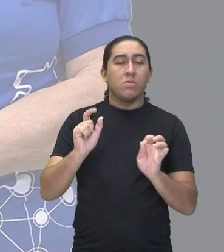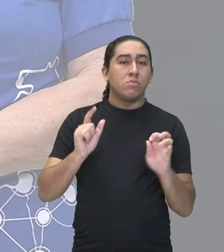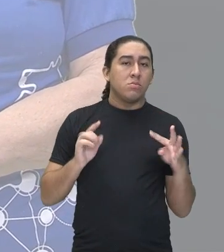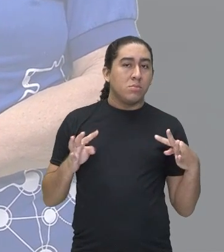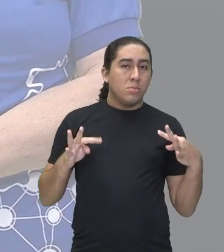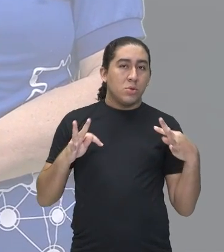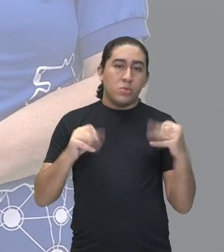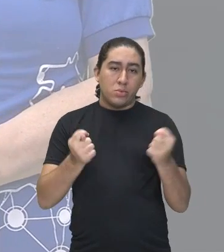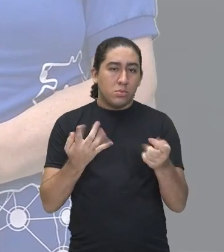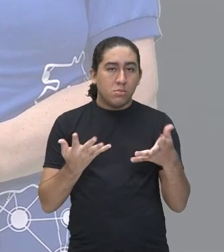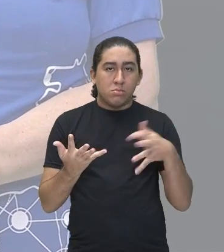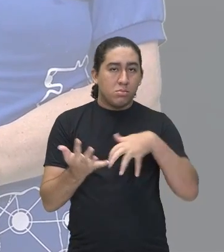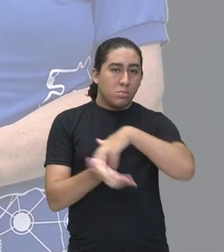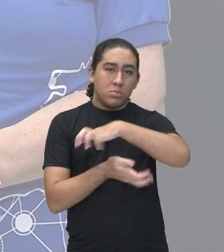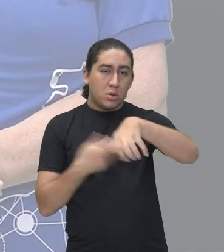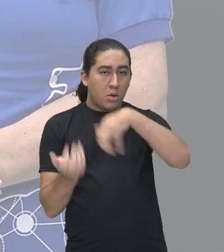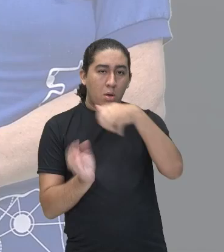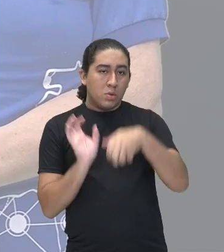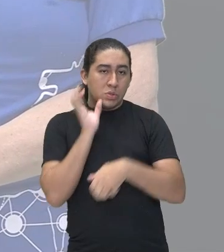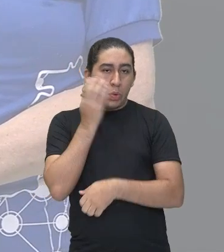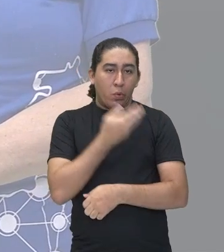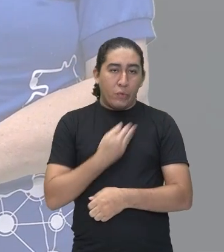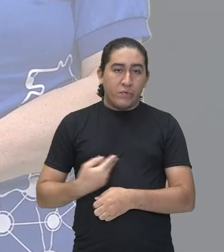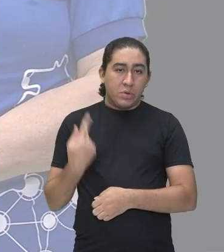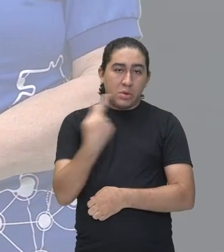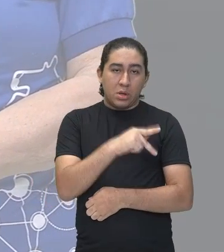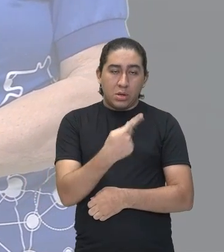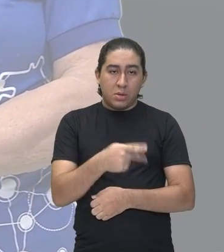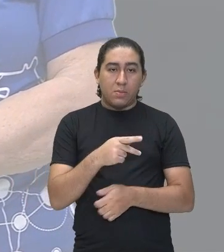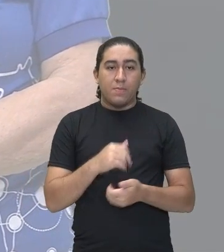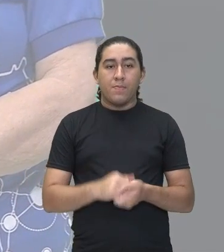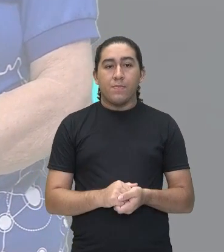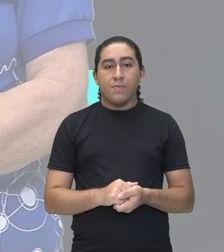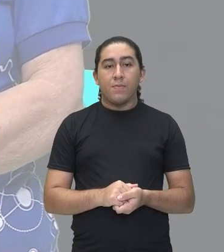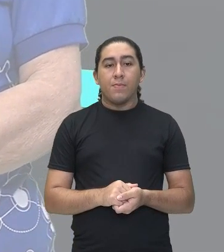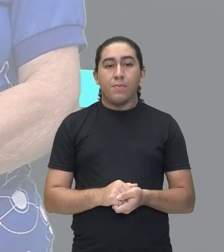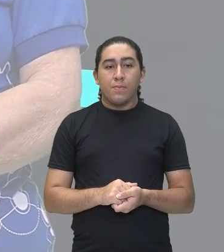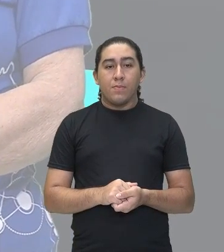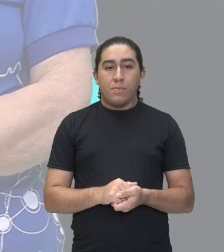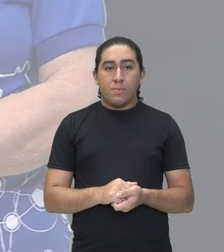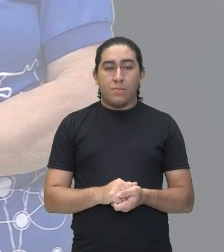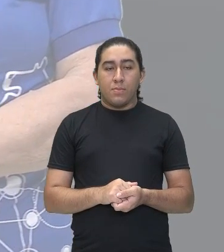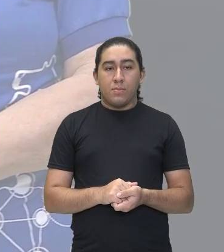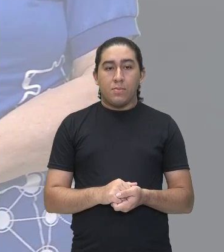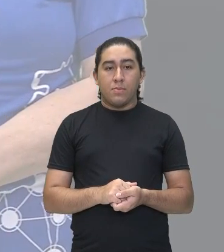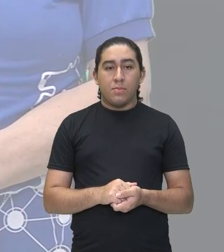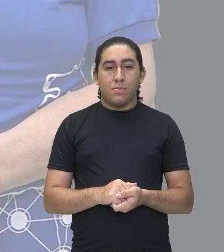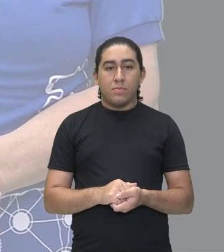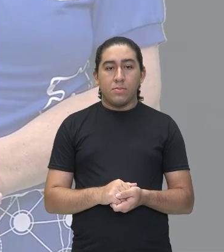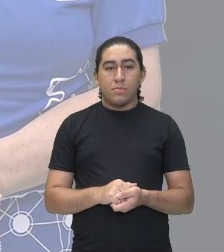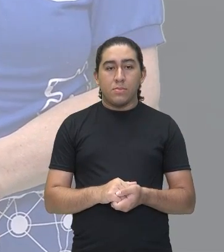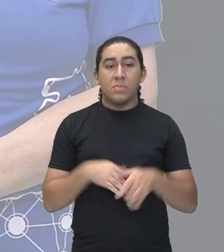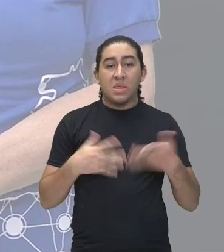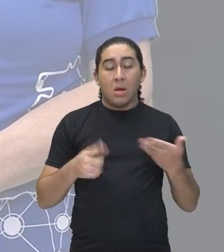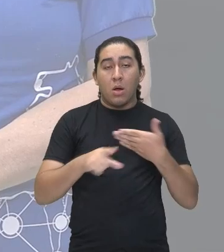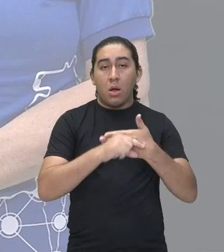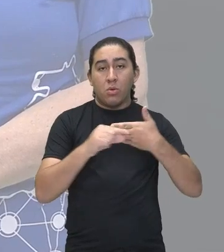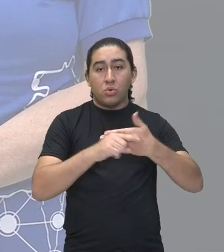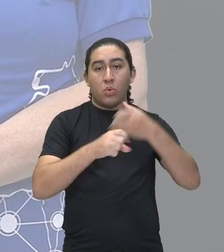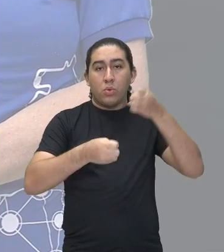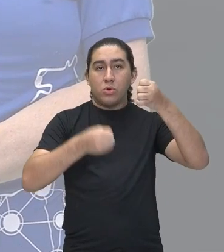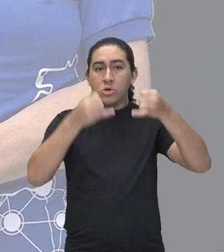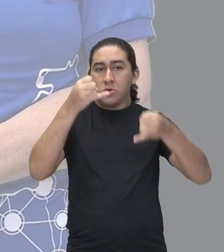fez no seu governo. Fez como sequência da 9ª carta, o autor descreve